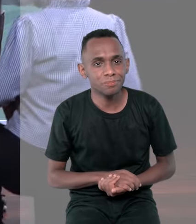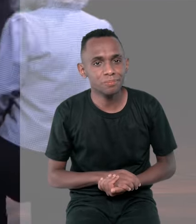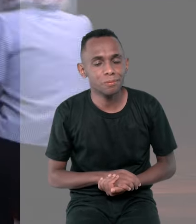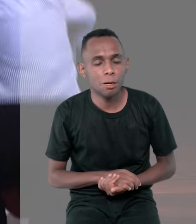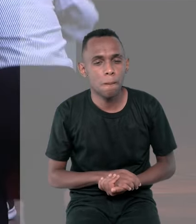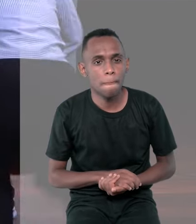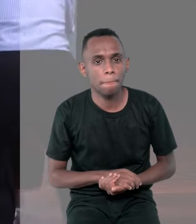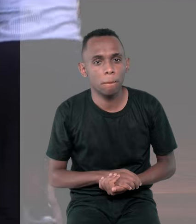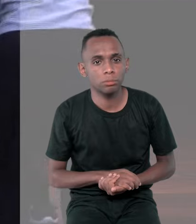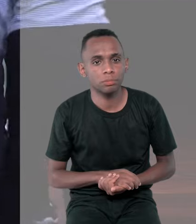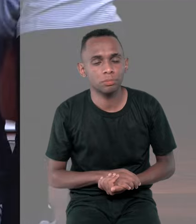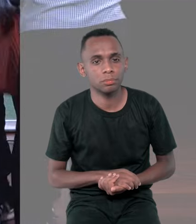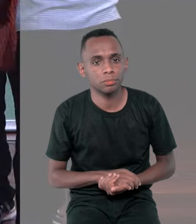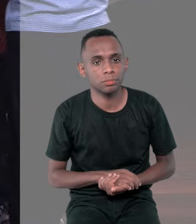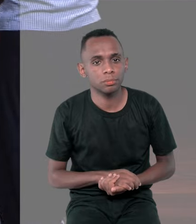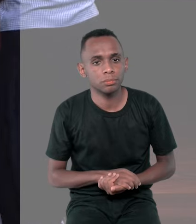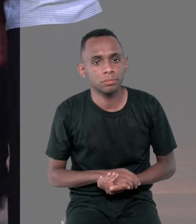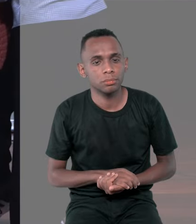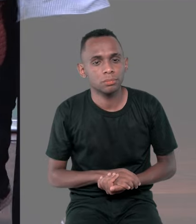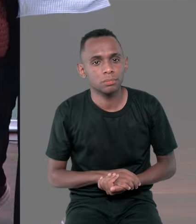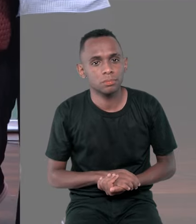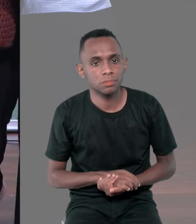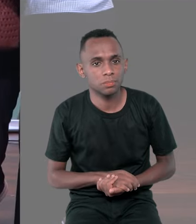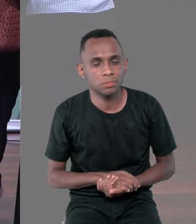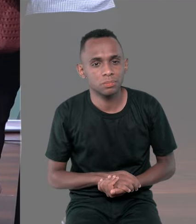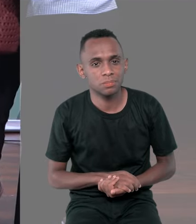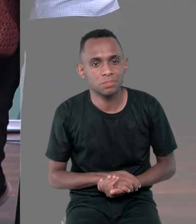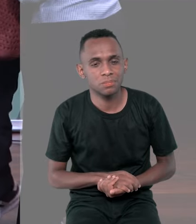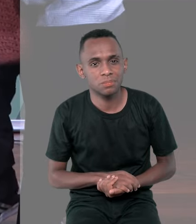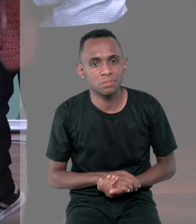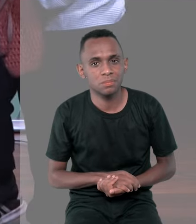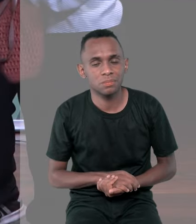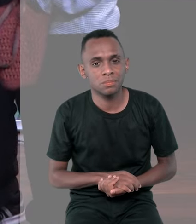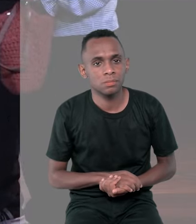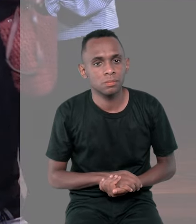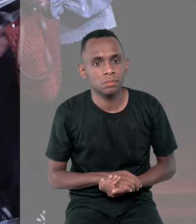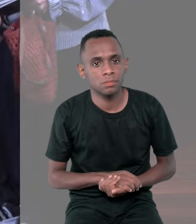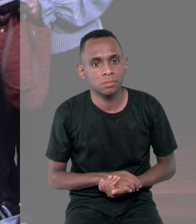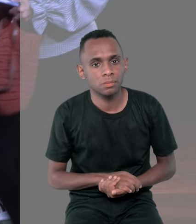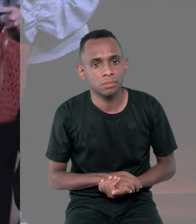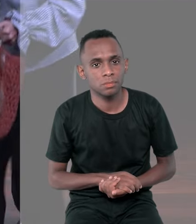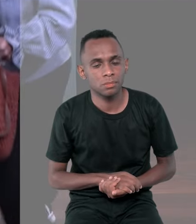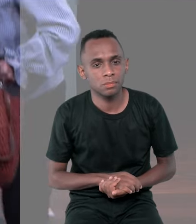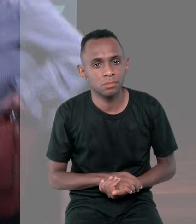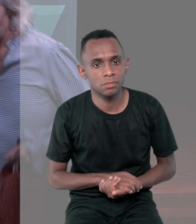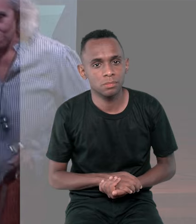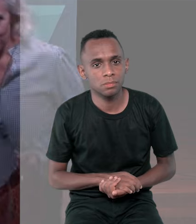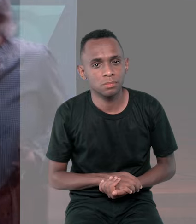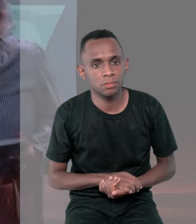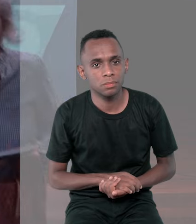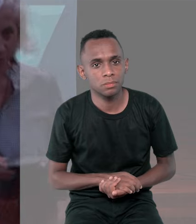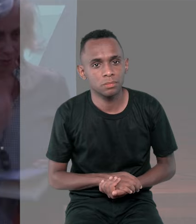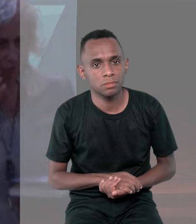A sorteada vai até o palco receber o livro. Ela é uma mulher branca, de cabelos grisalhos e compridos.